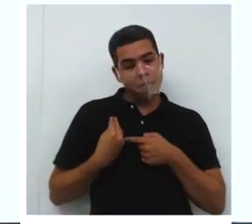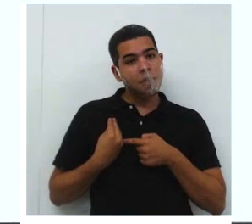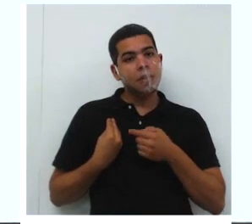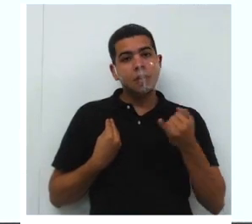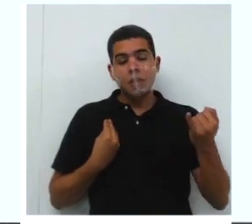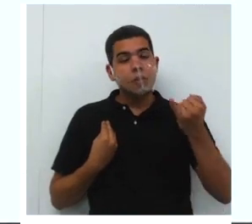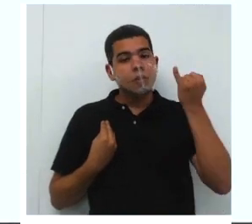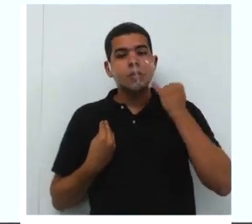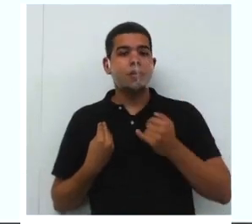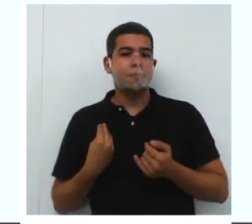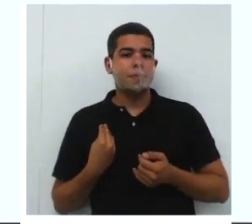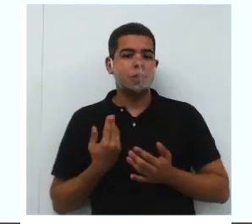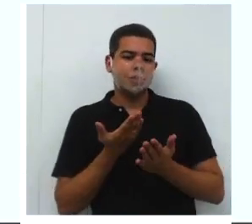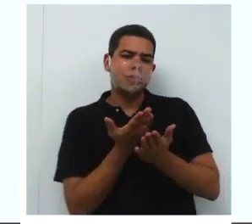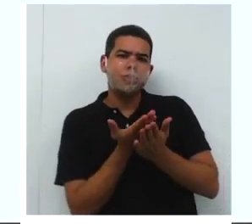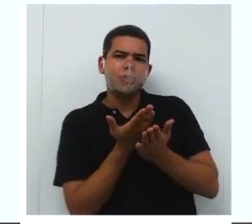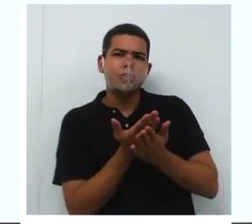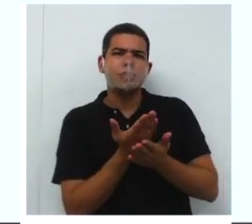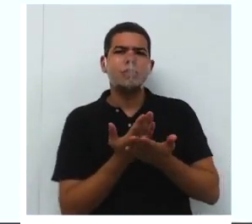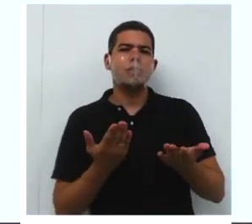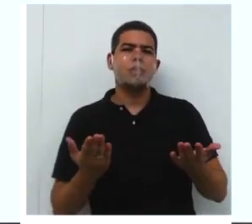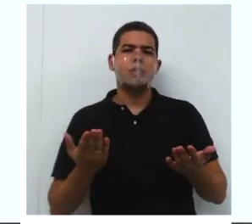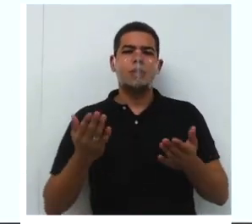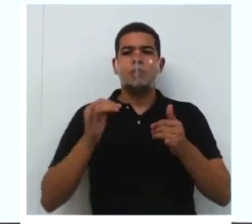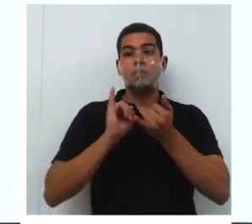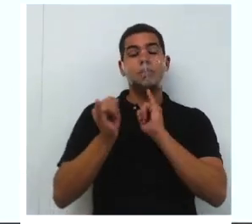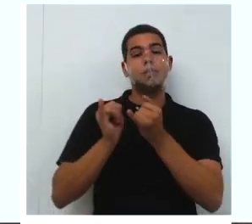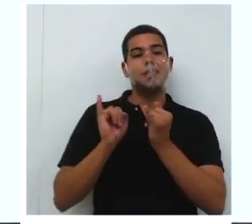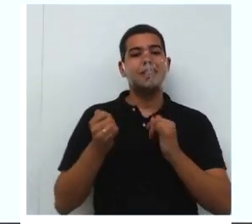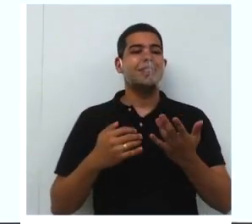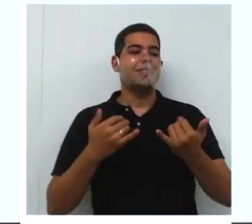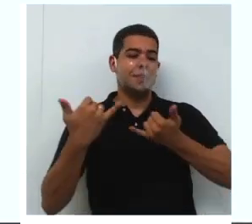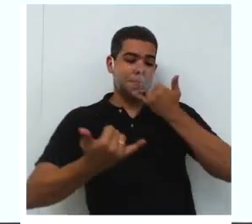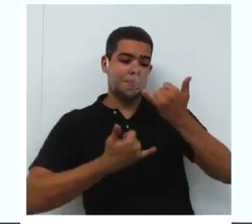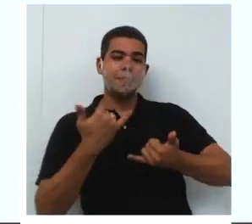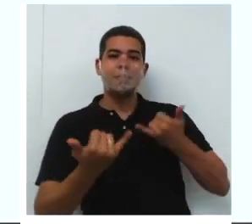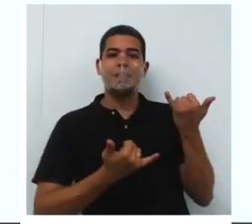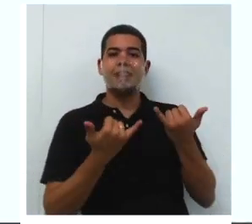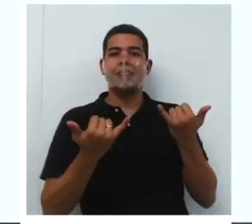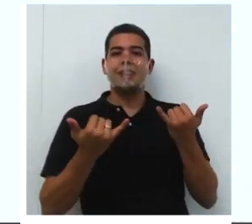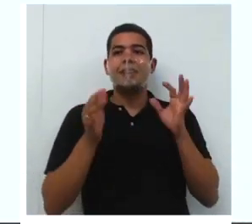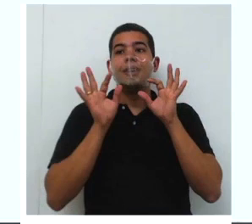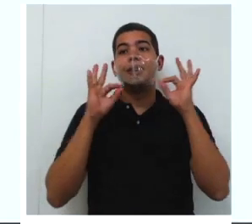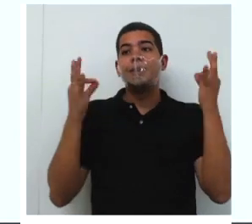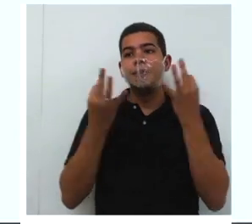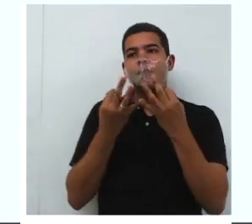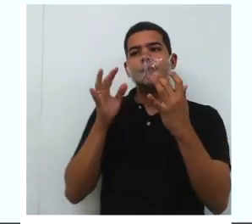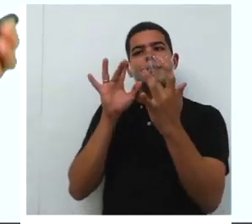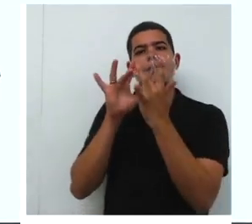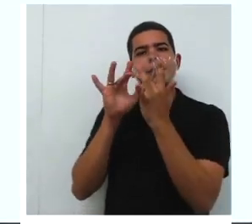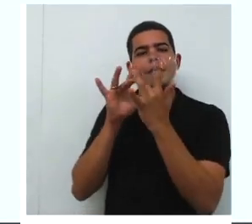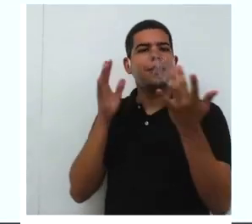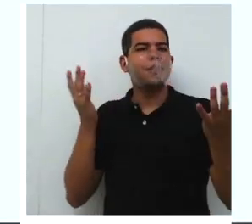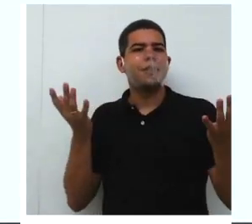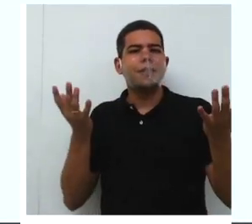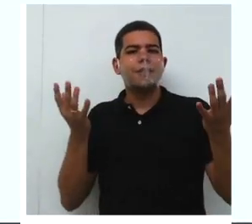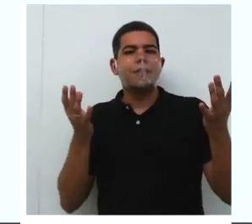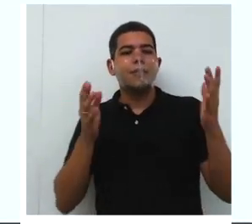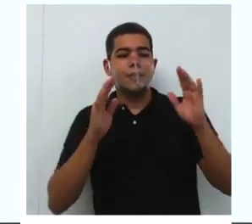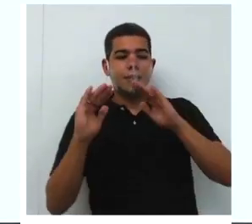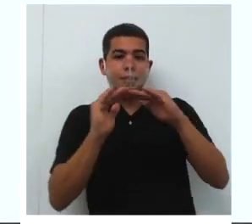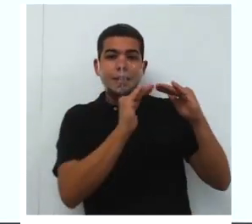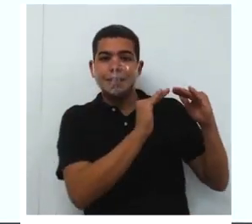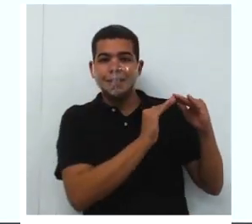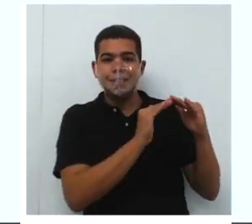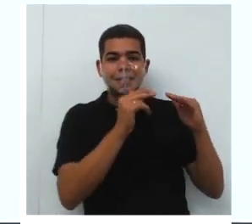tem o quê? As leituras, você tem a internet, você tem as brincadeiras, você tem o contato familiar, o contato com a vizinhança,